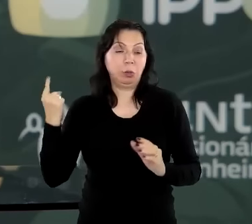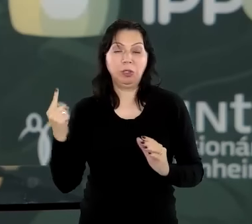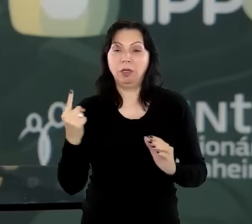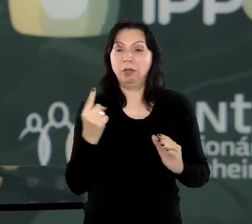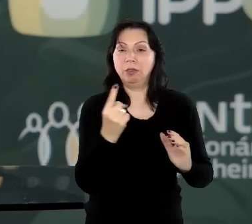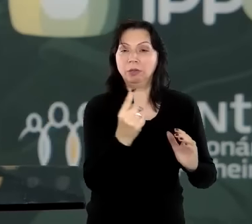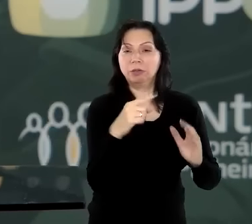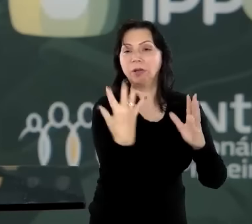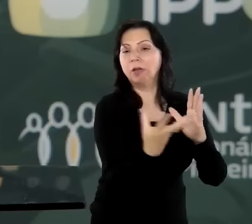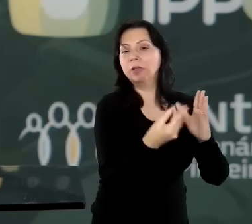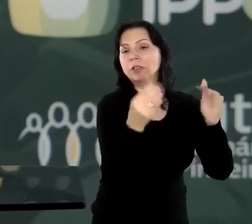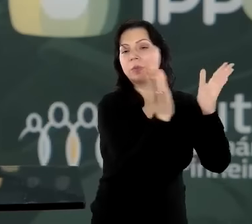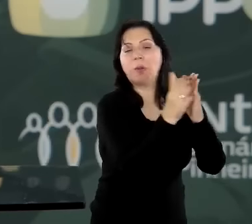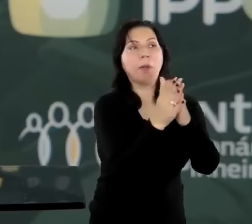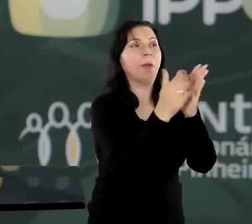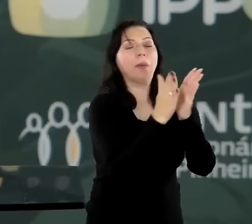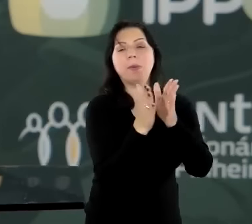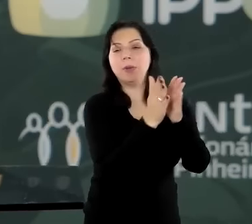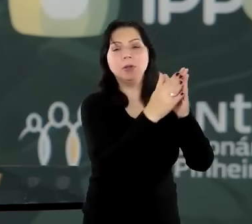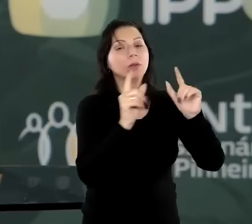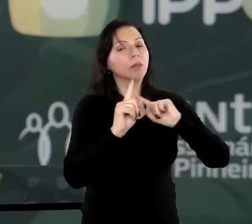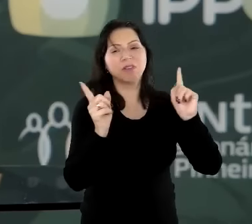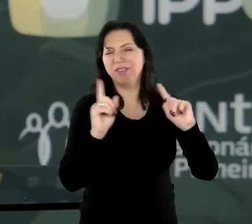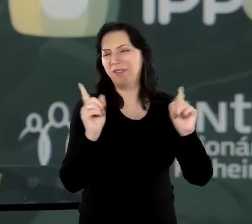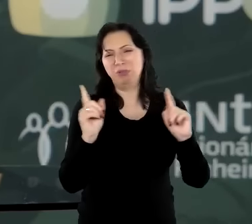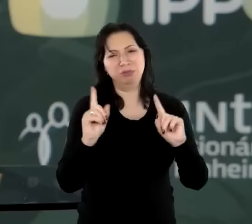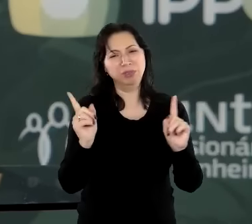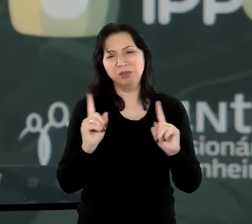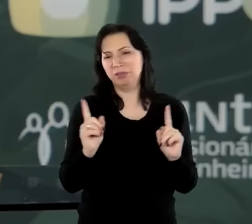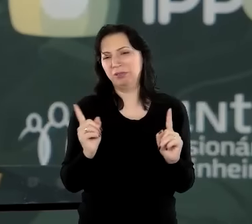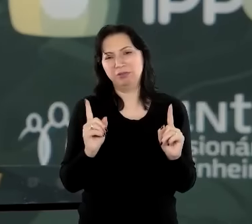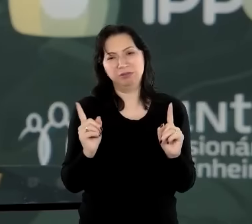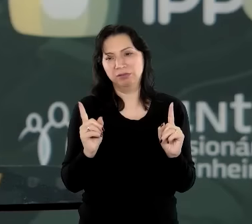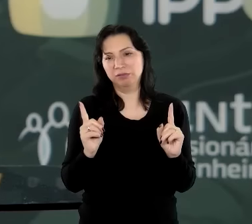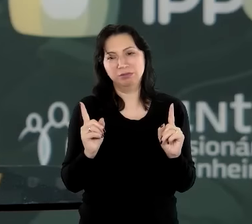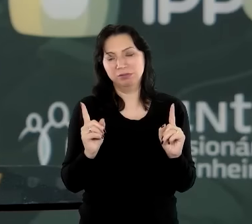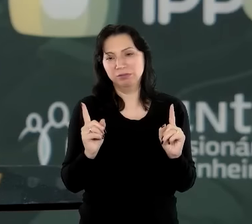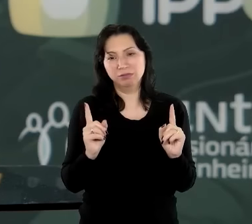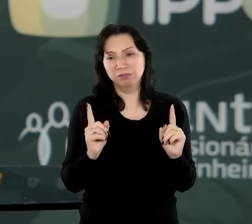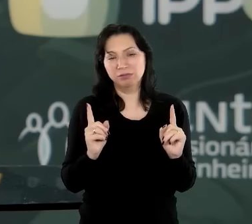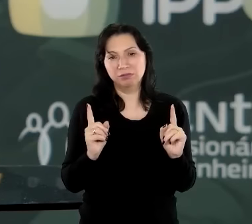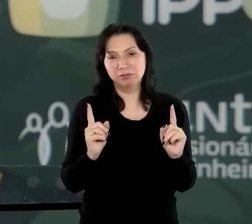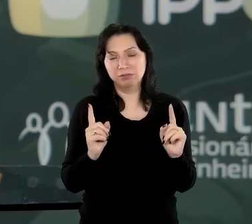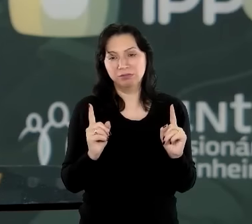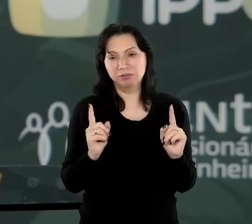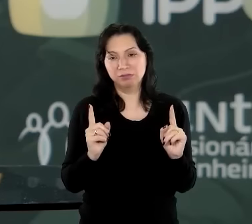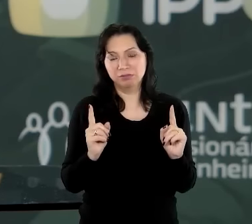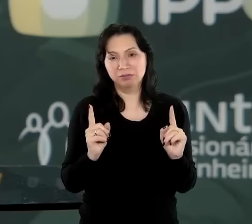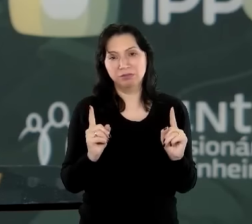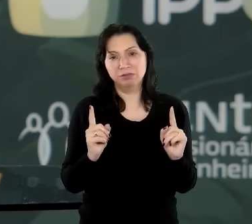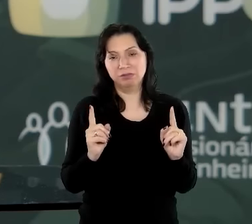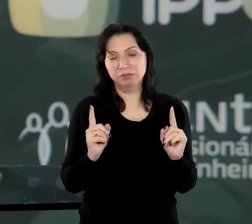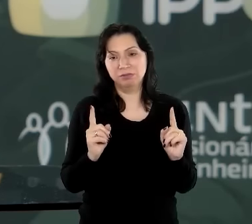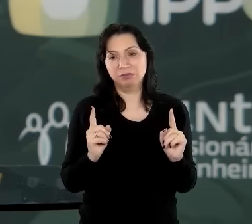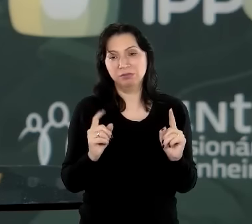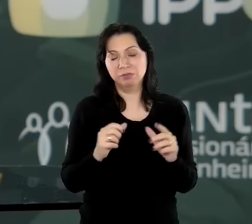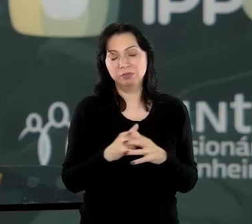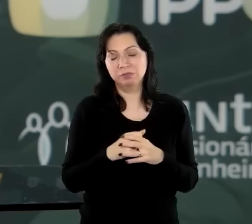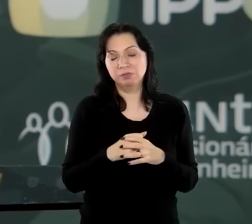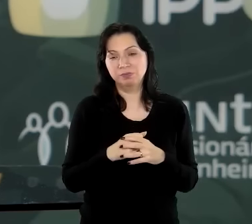igreja que as luzes vão se acendendo em cima do pastor. Tem nada disso, tem nada disso, nada